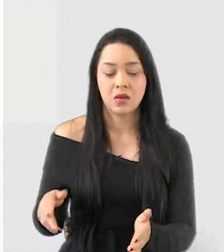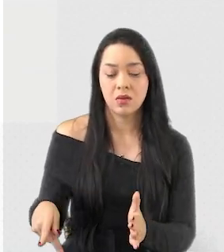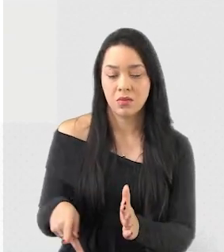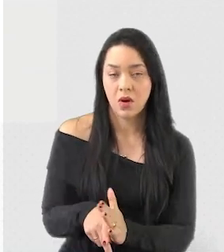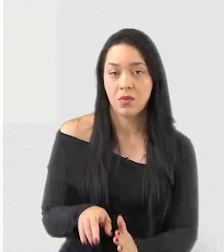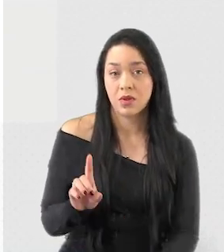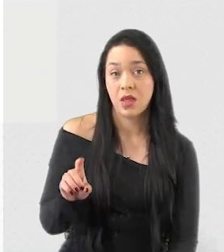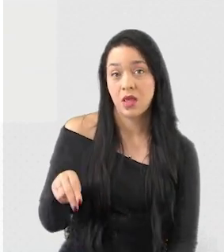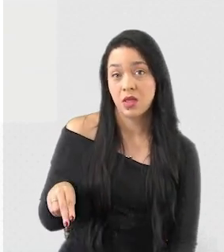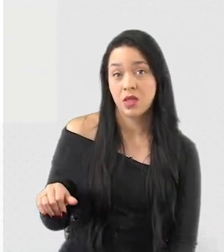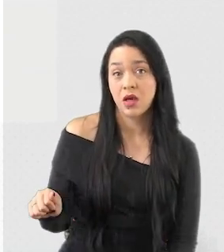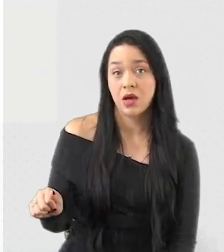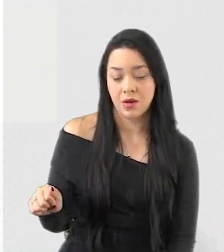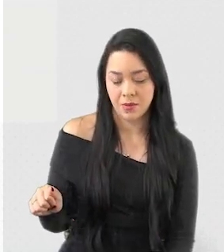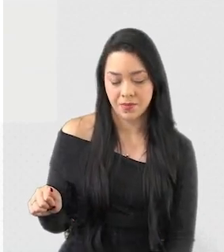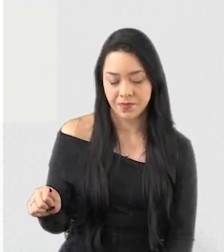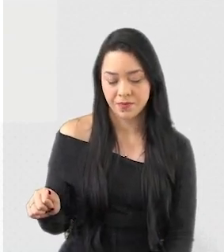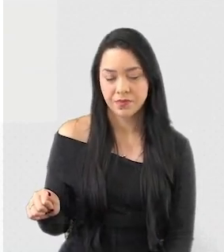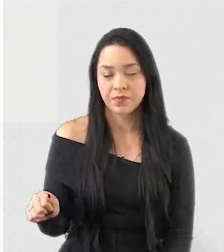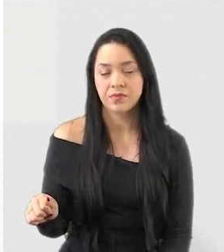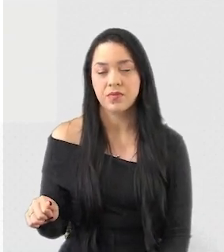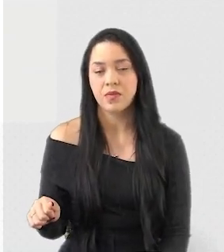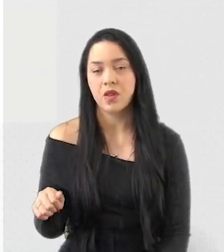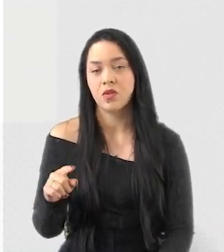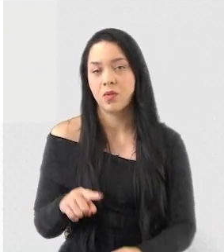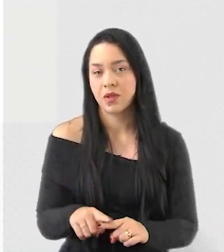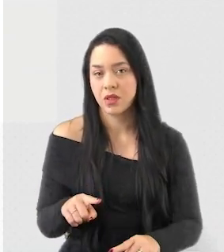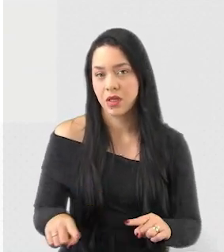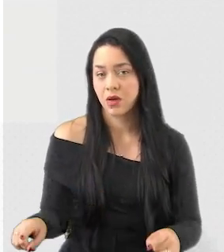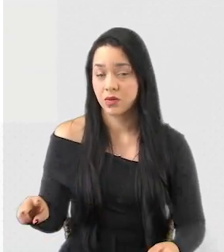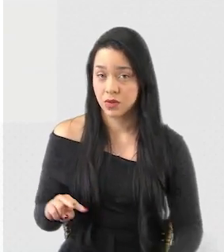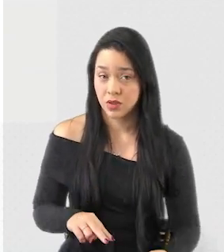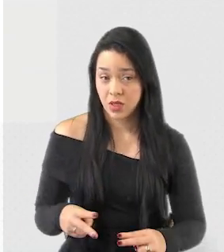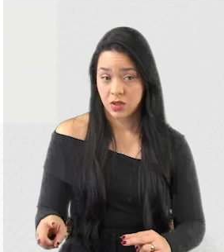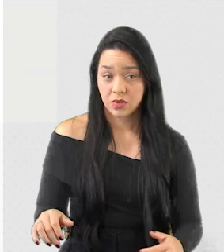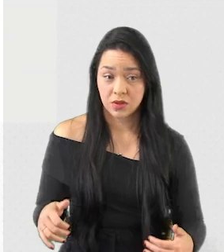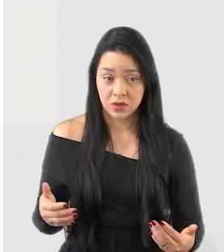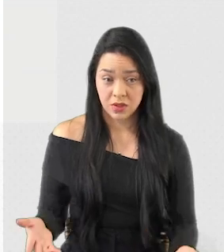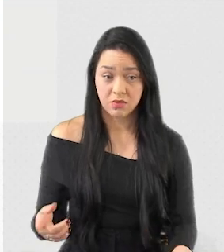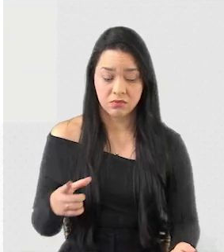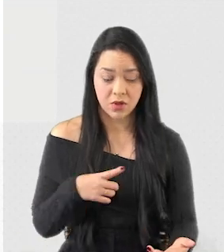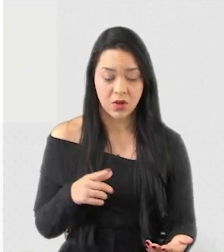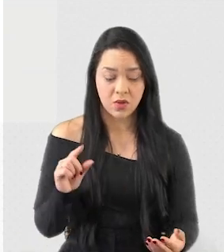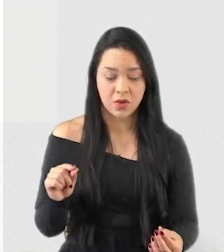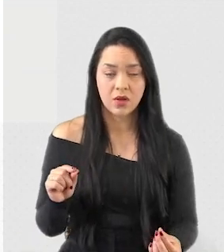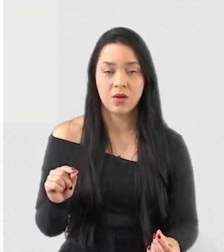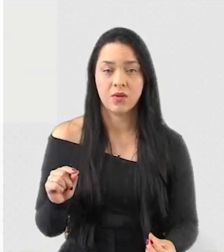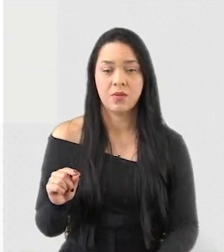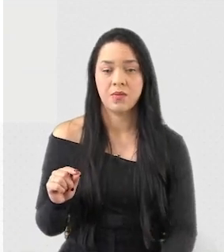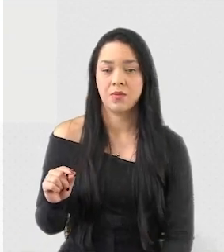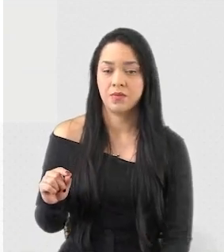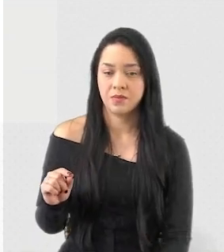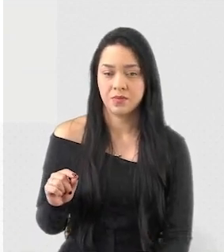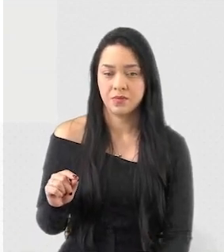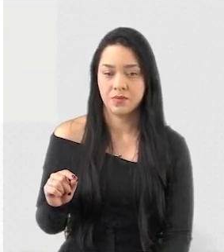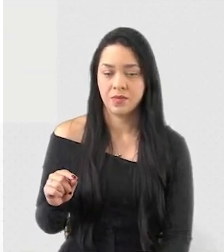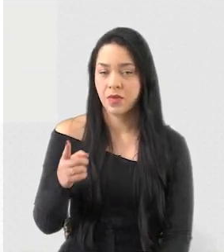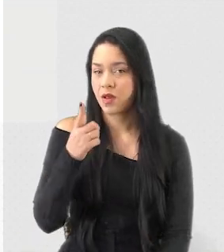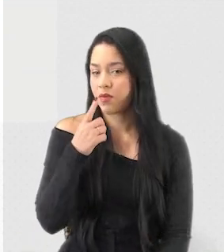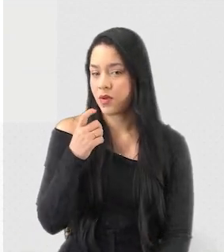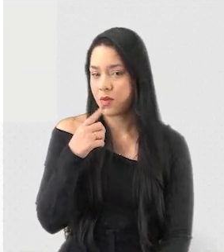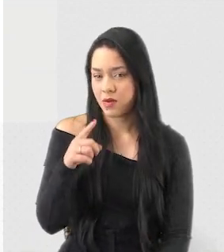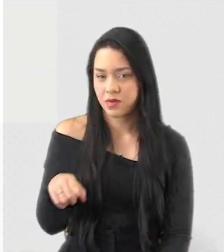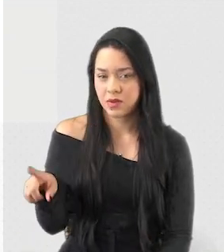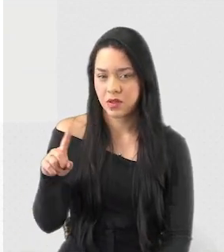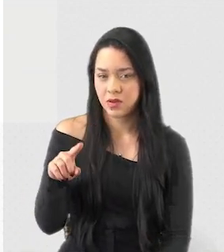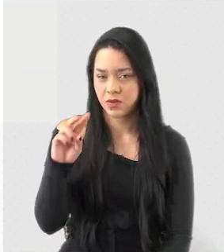do DNA. Uma parte do material genético, né? Então, por exemplo, eu tenho esse gene bem aqui, ó. Esse gene vermelhinho que vocês